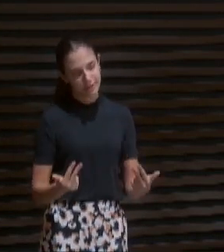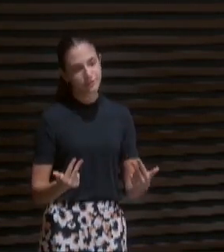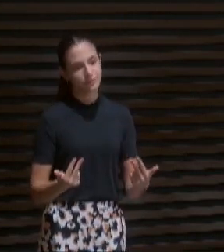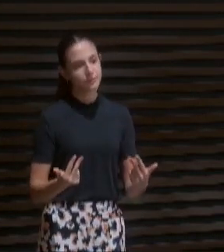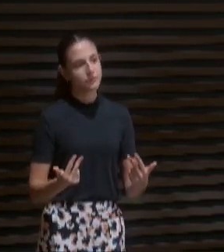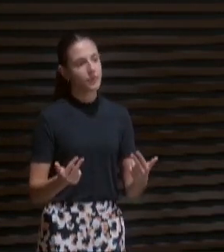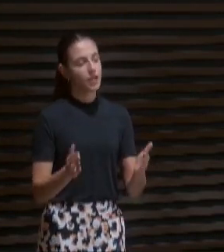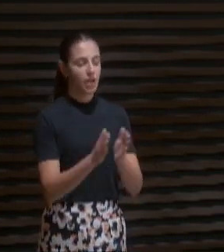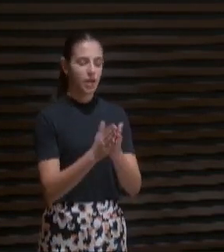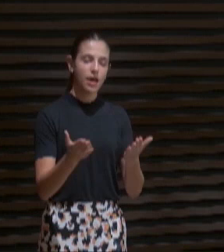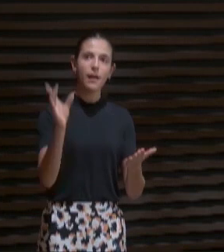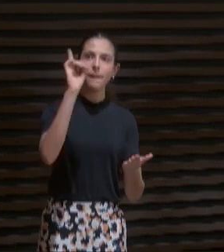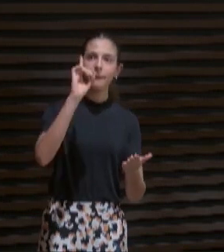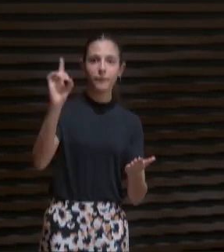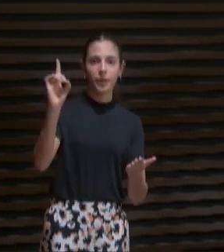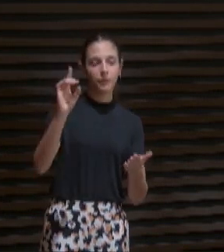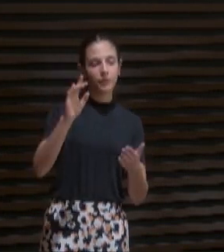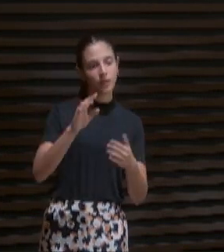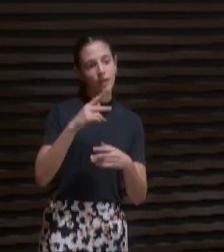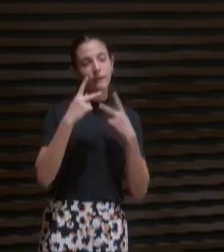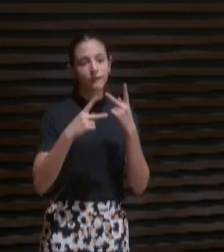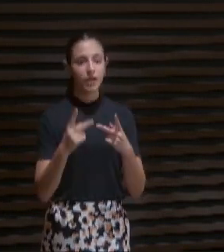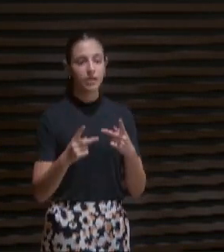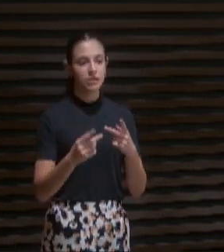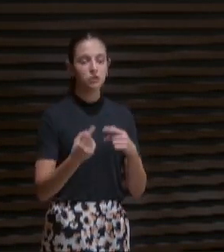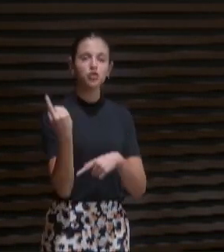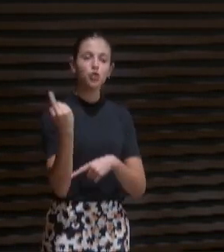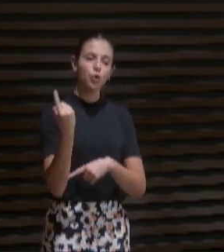E a Bíblia chama isso de últimos dias.